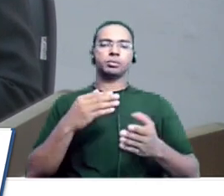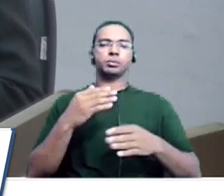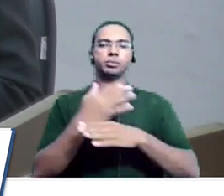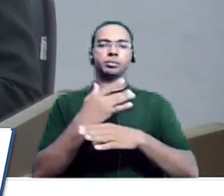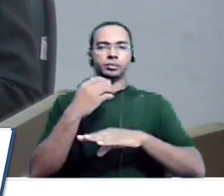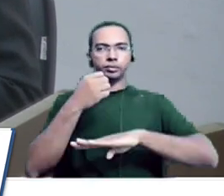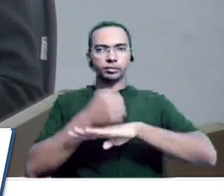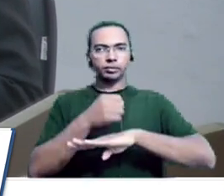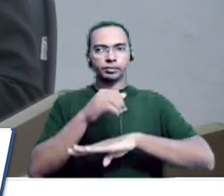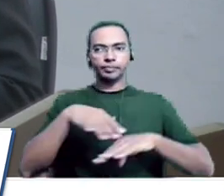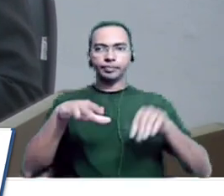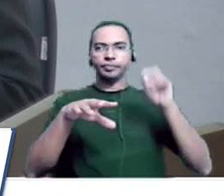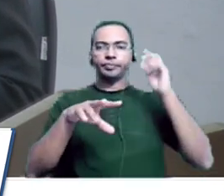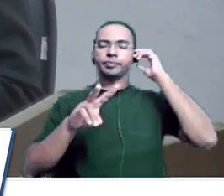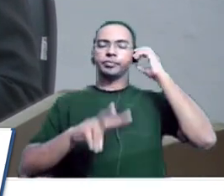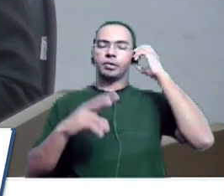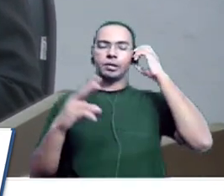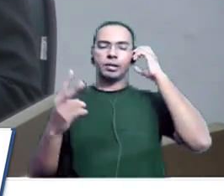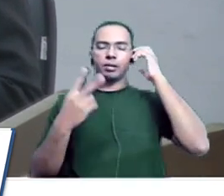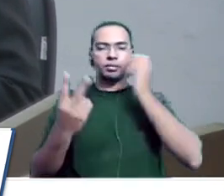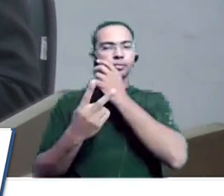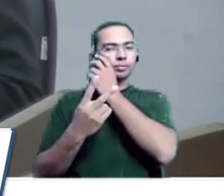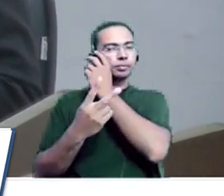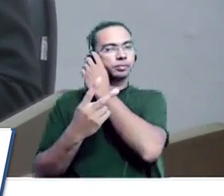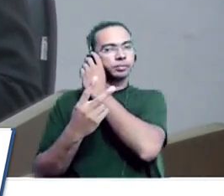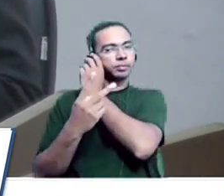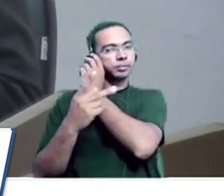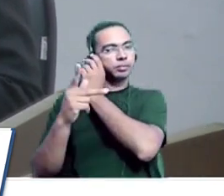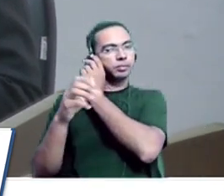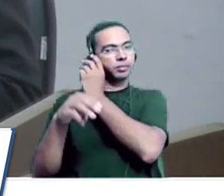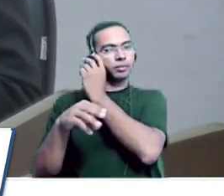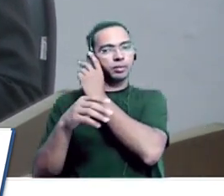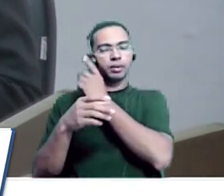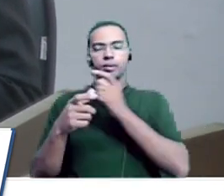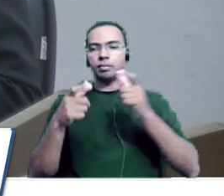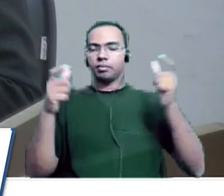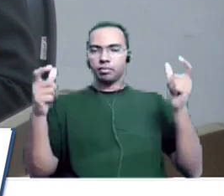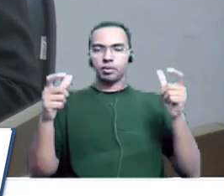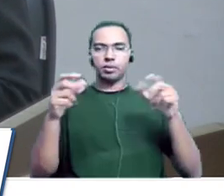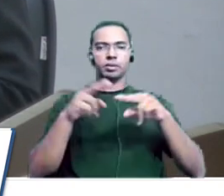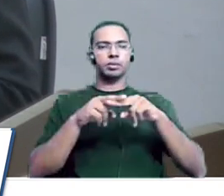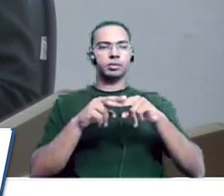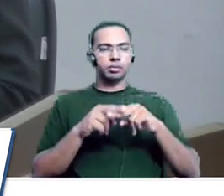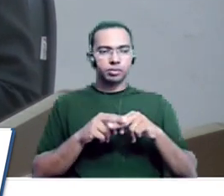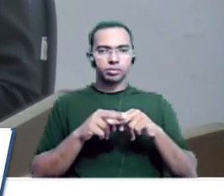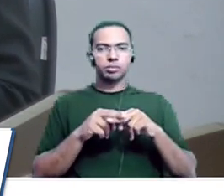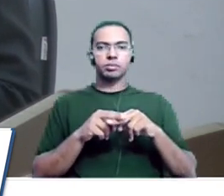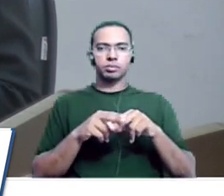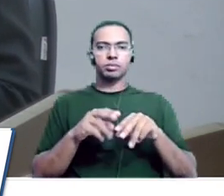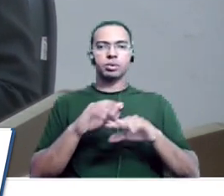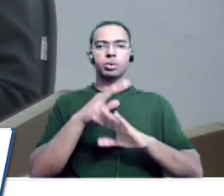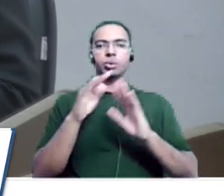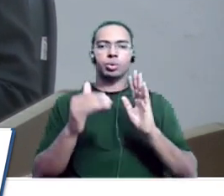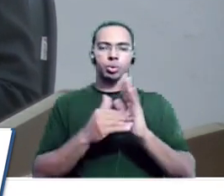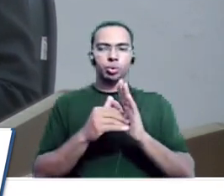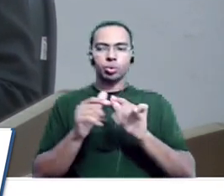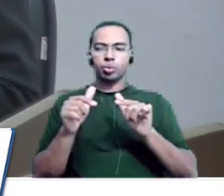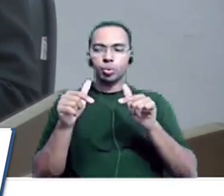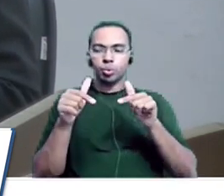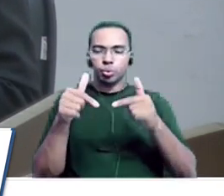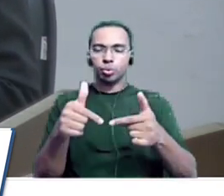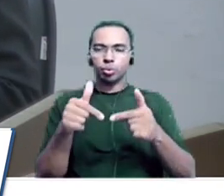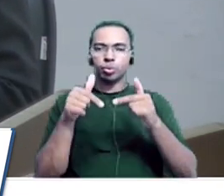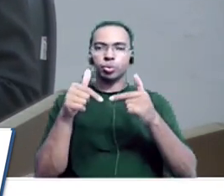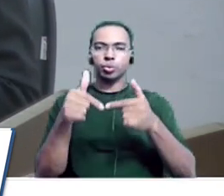que a valorização da Polícia Civil seja cada vez maior. Então, e em todas essas lutas,